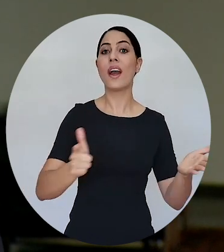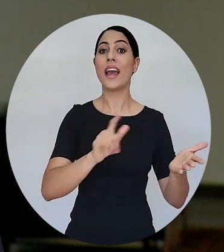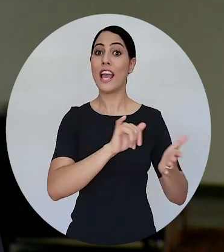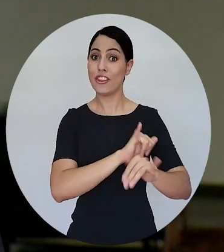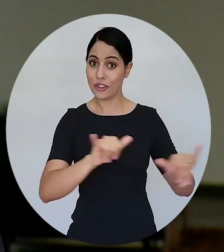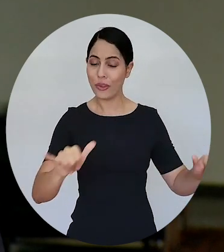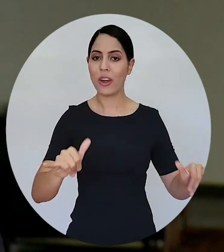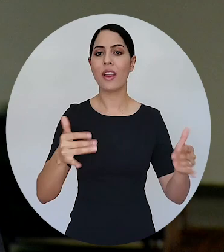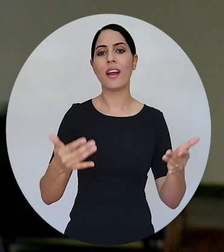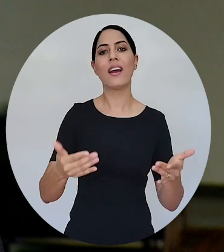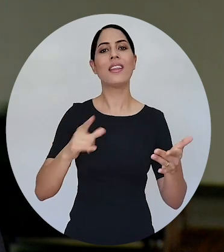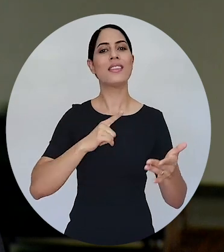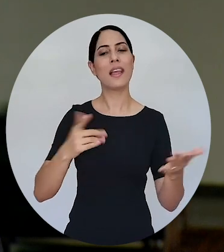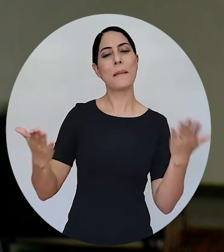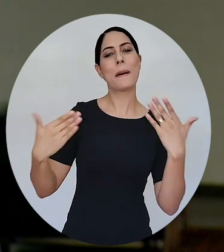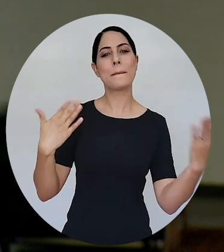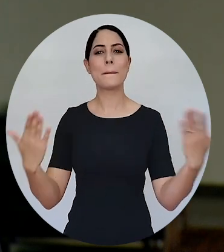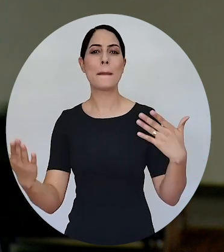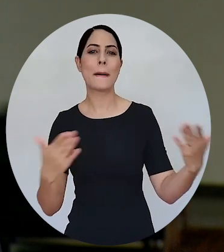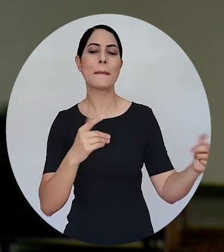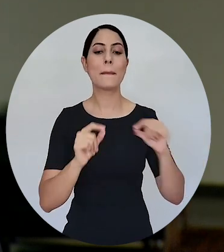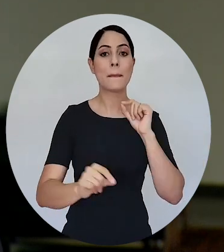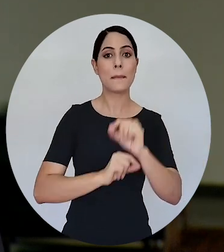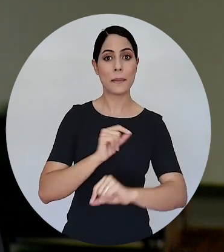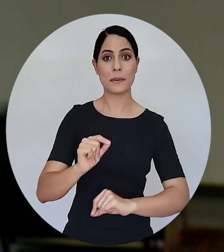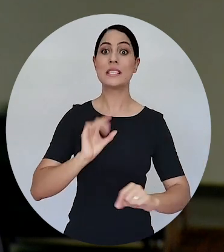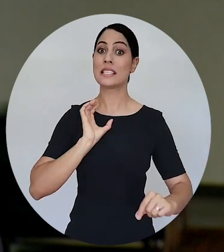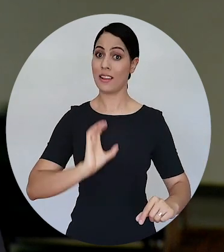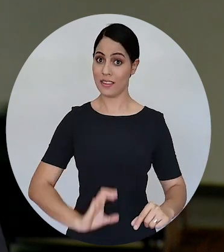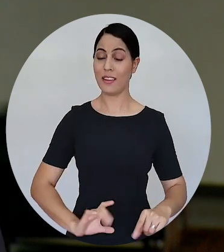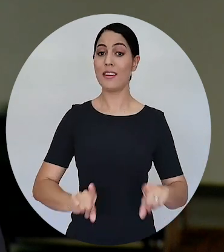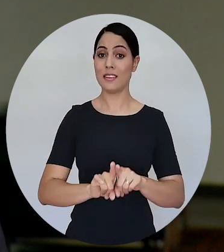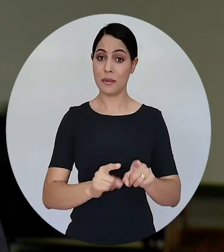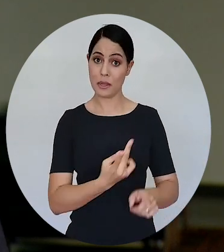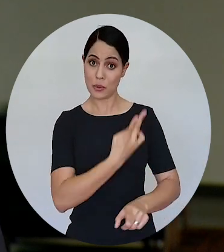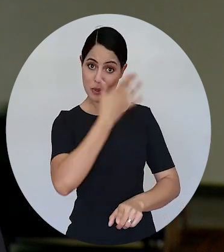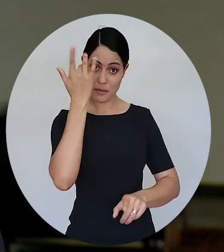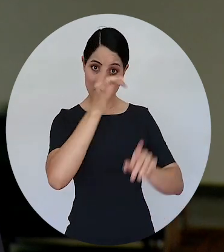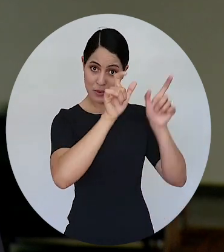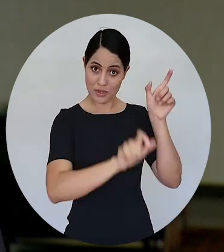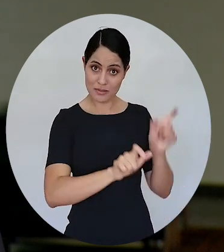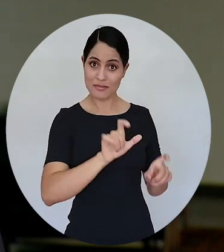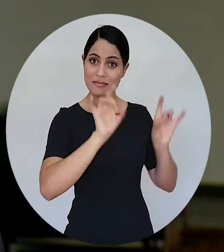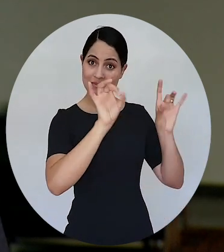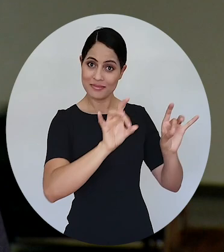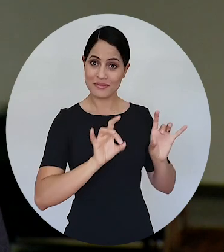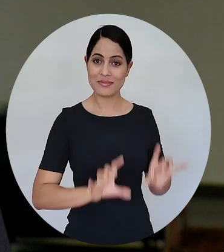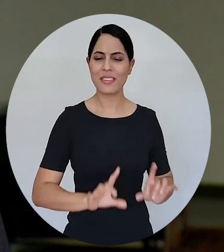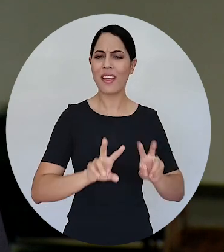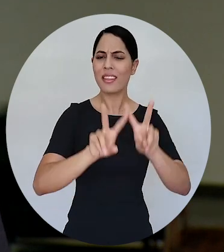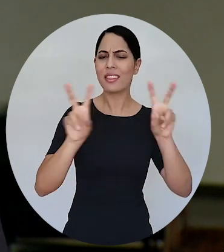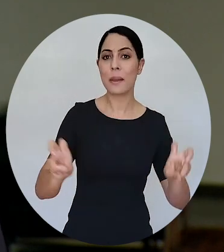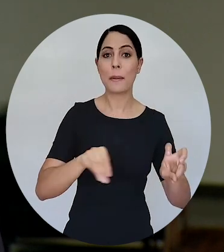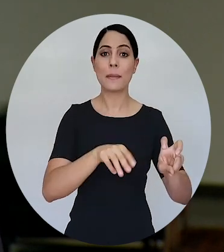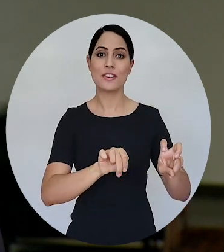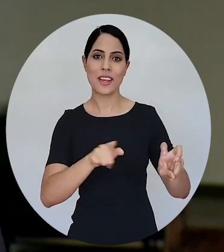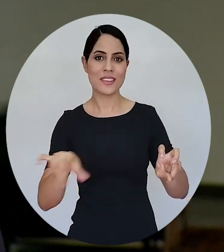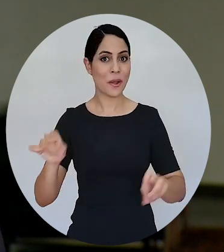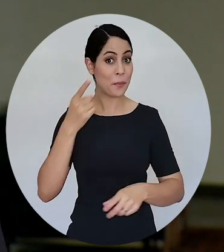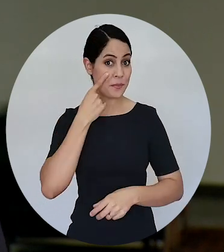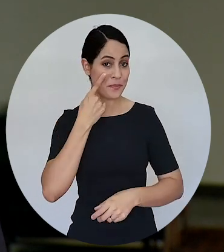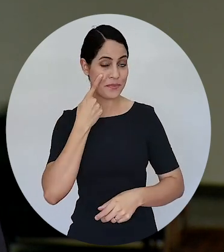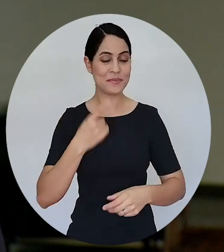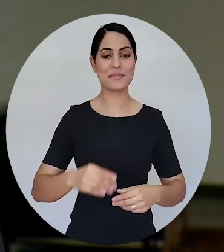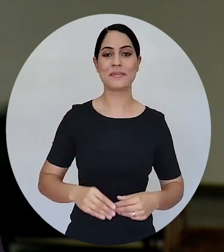e um bate-papo especial com dois especialistas sobre mediação. Tudo isso e muito mais você